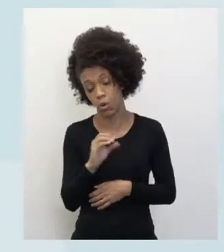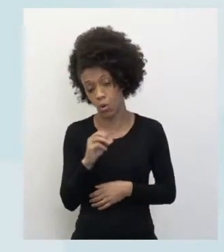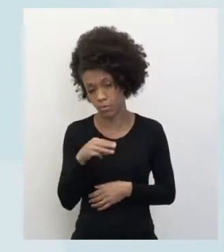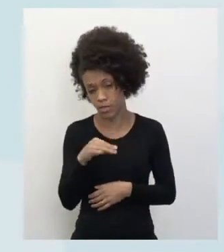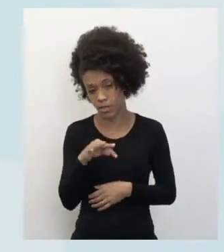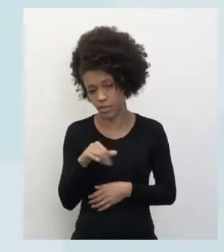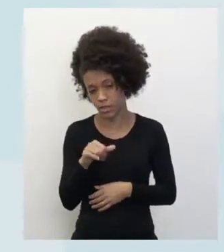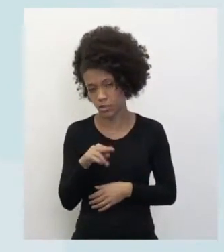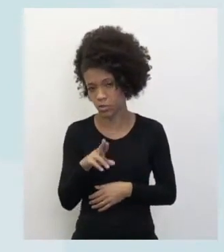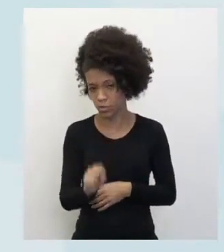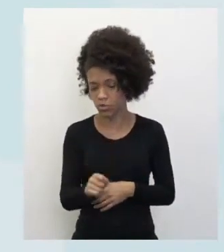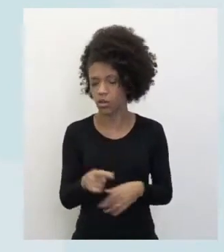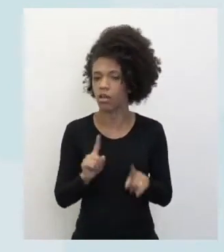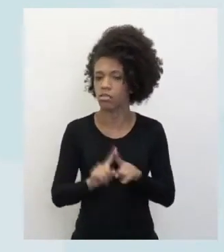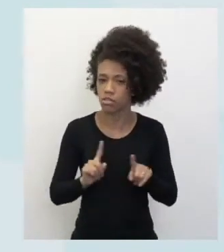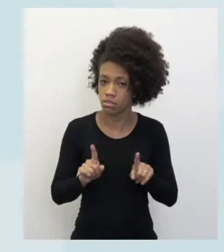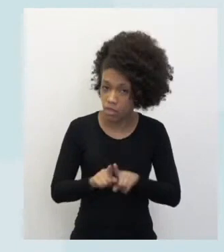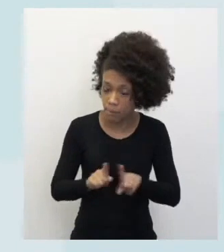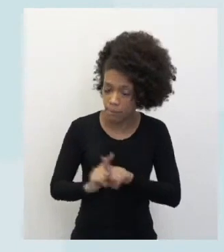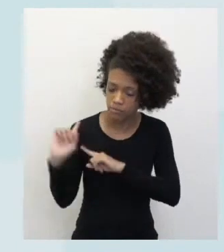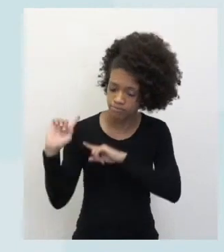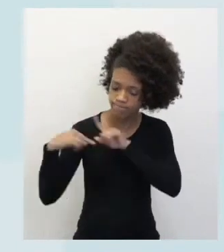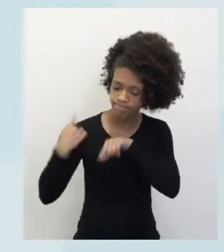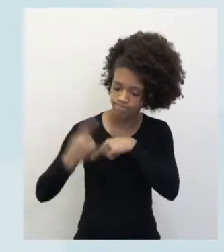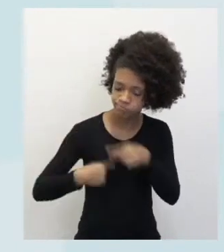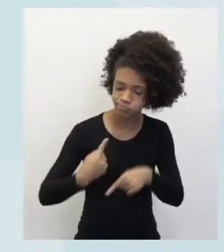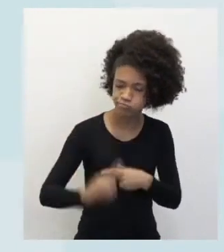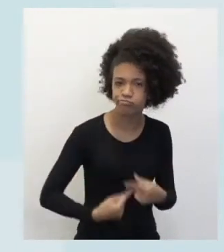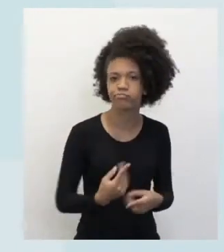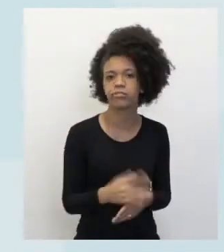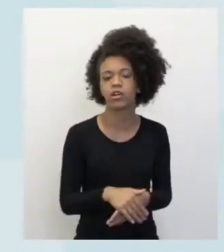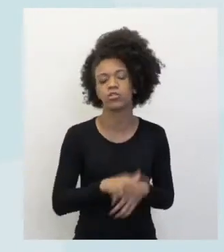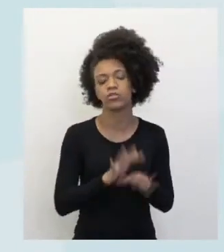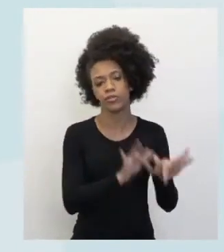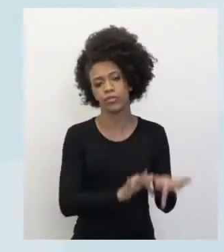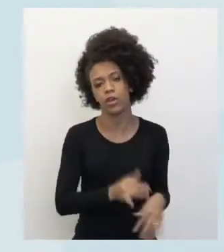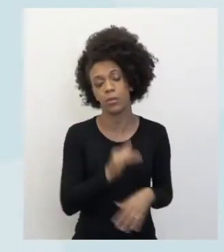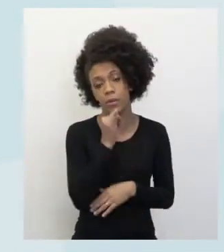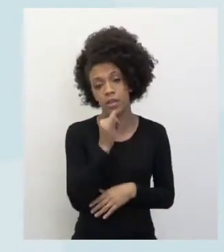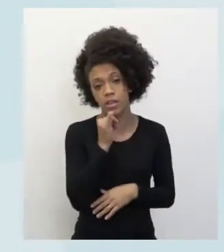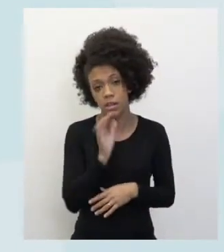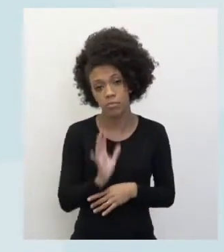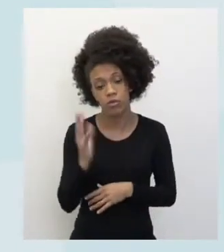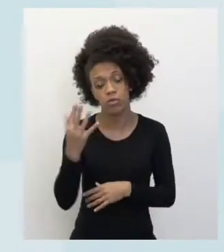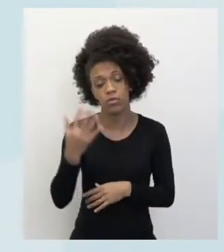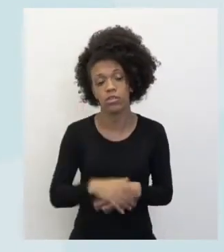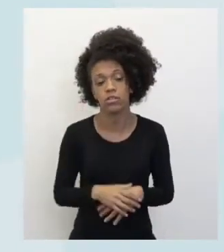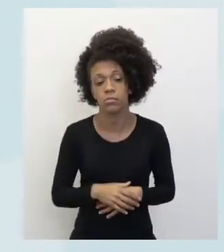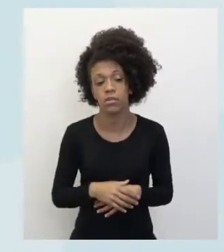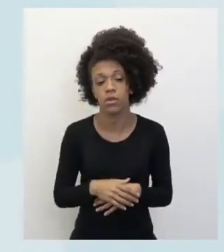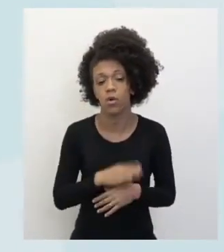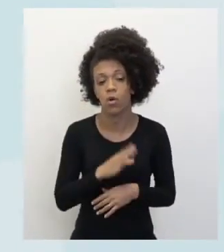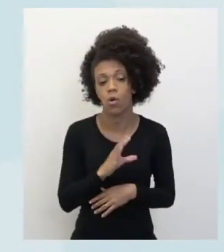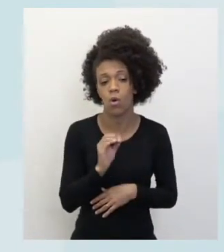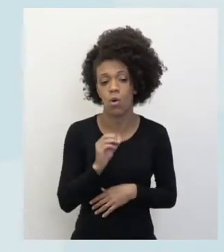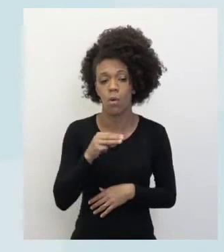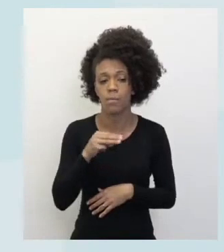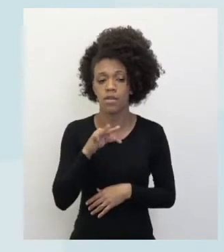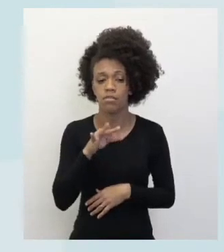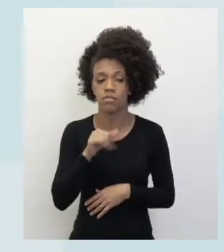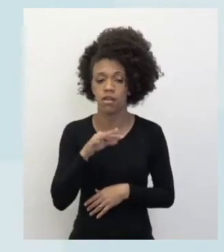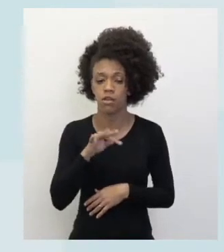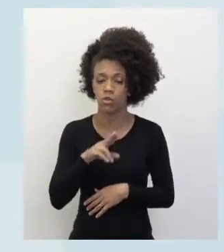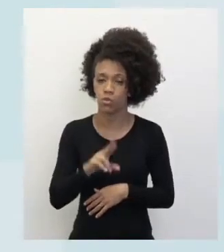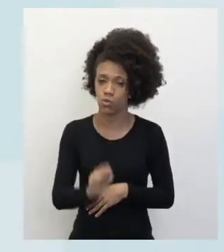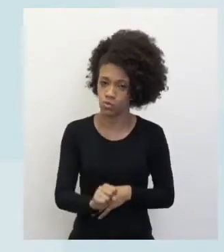também se perpetua durante o feudalismo, tá? Então, nós temos um exemplo de situação onde o comitatus se apresentava no